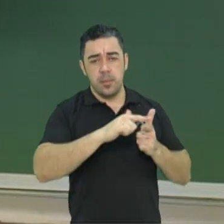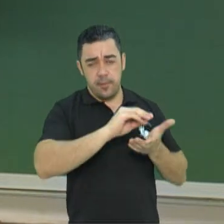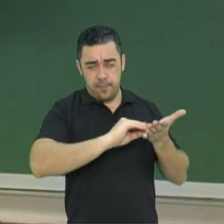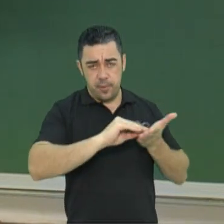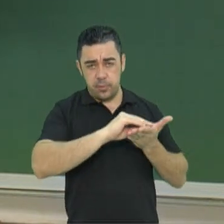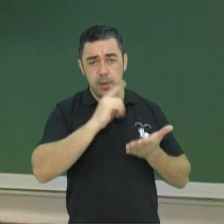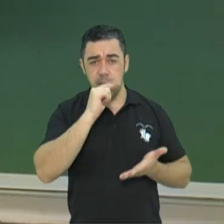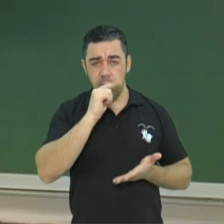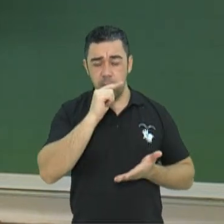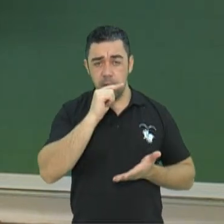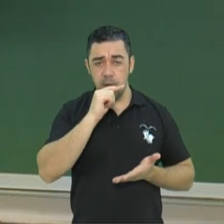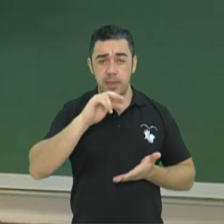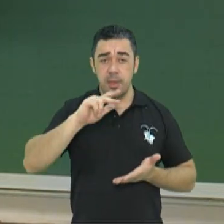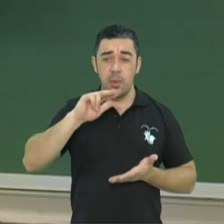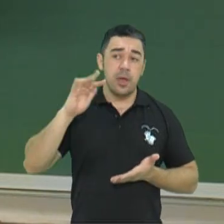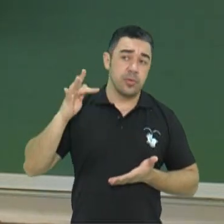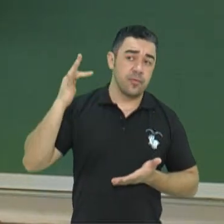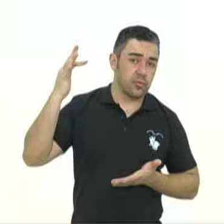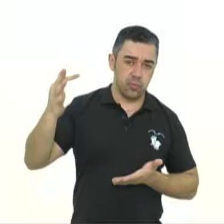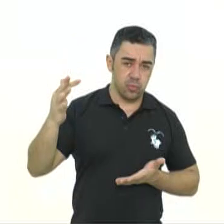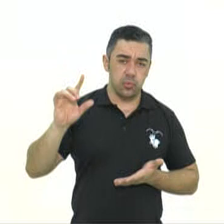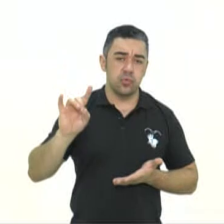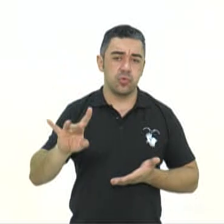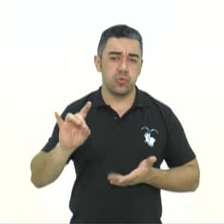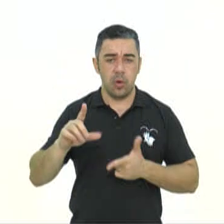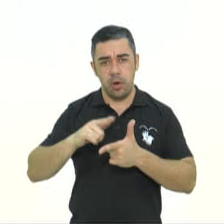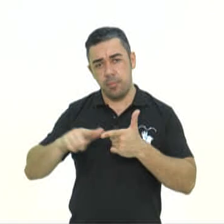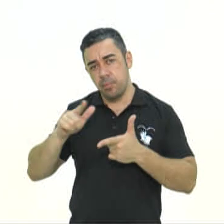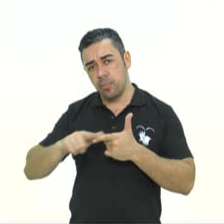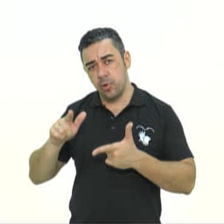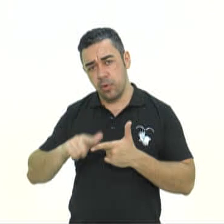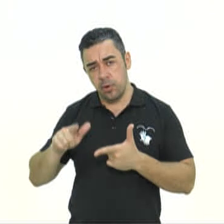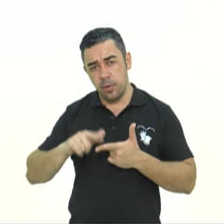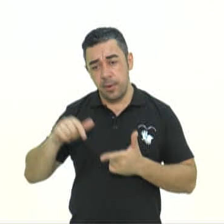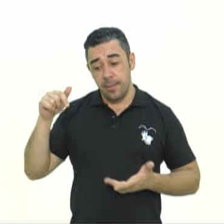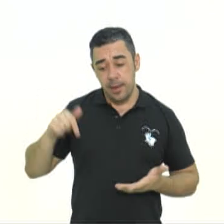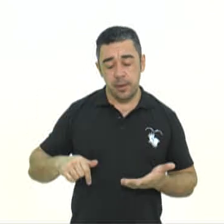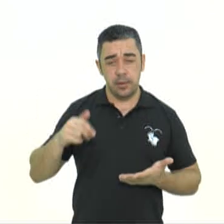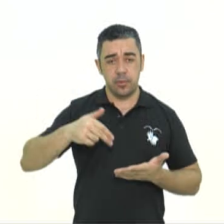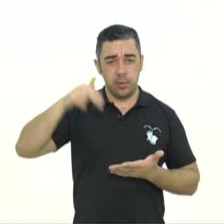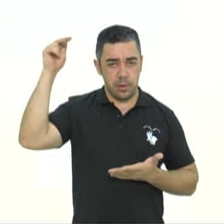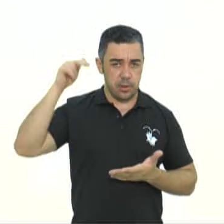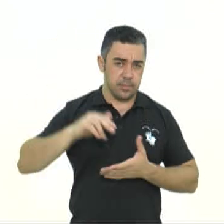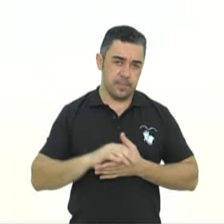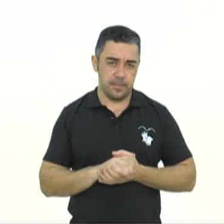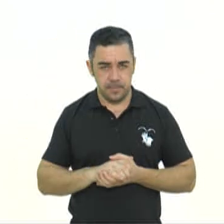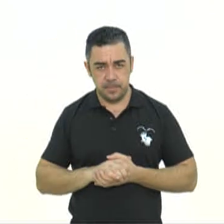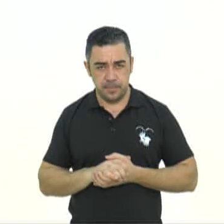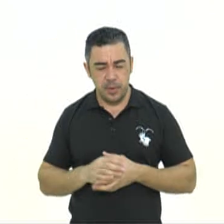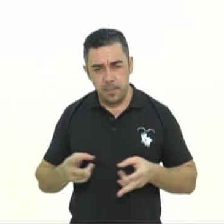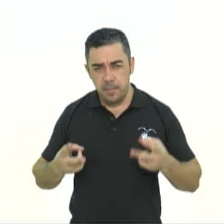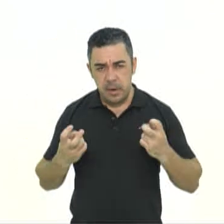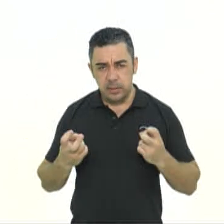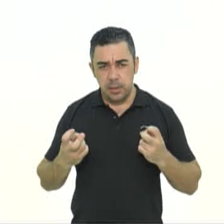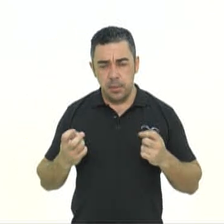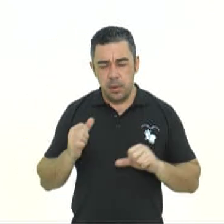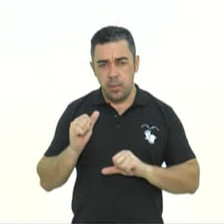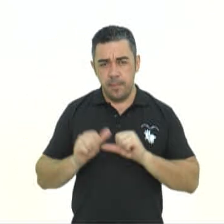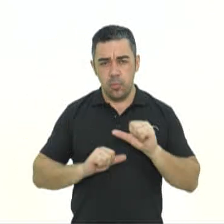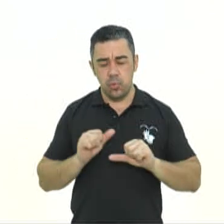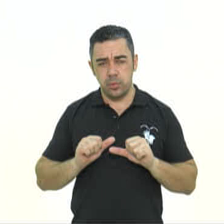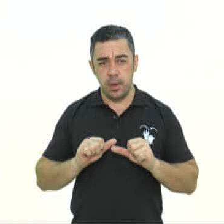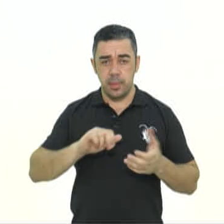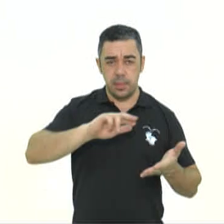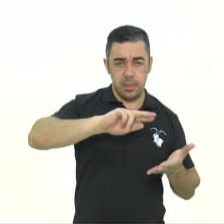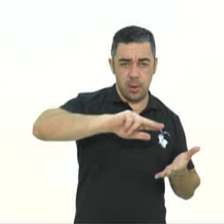hídrica não será mais um problema somente do Nordeste. Então, observaram que há uma